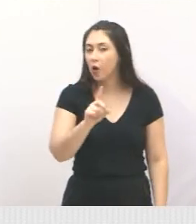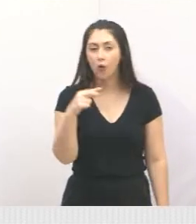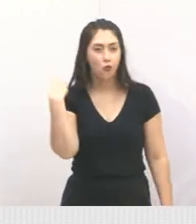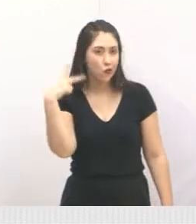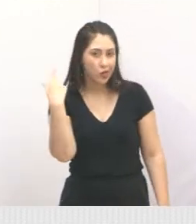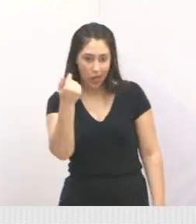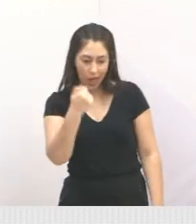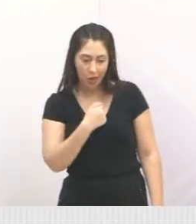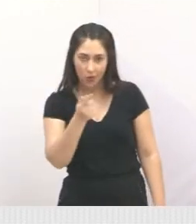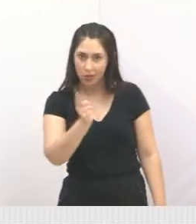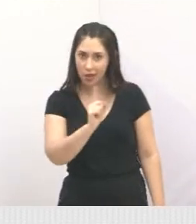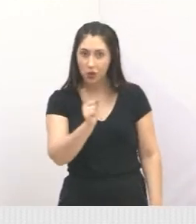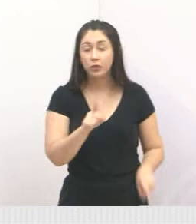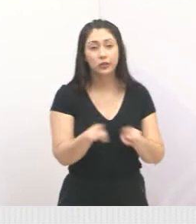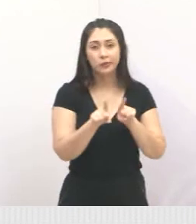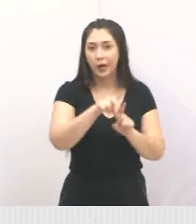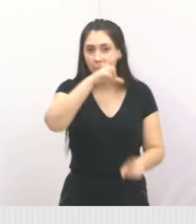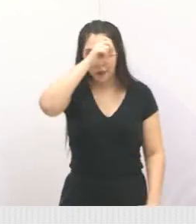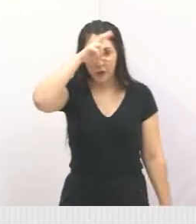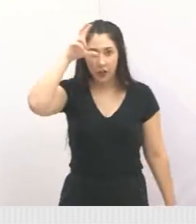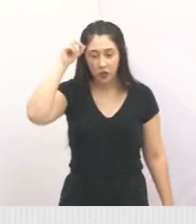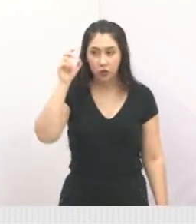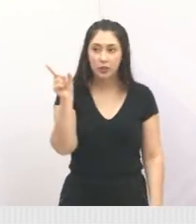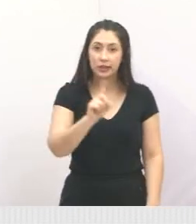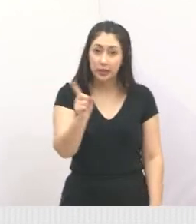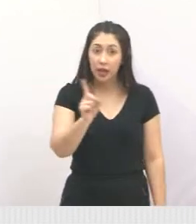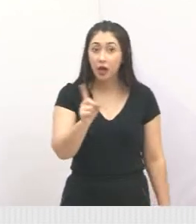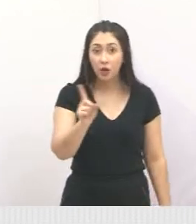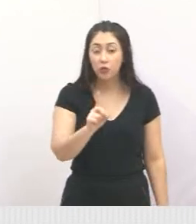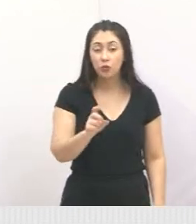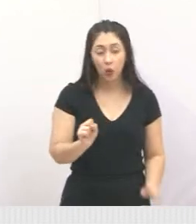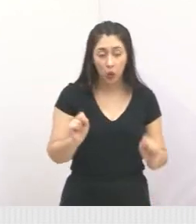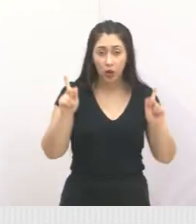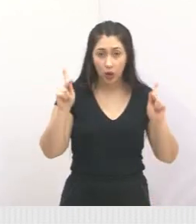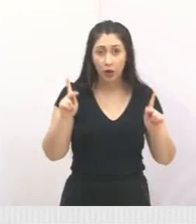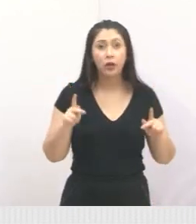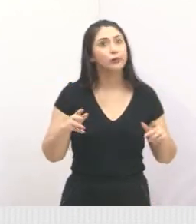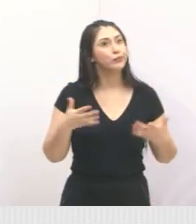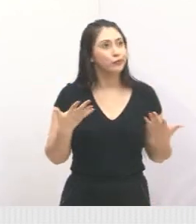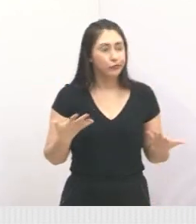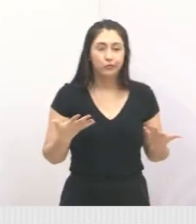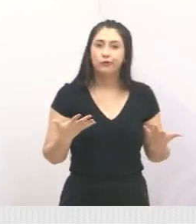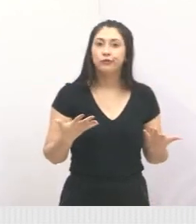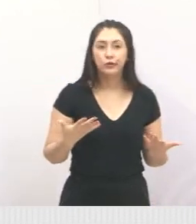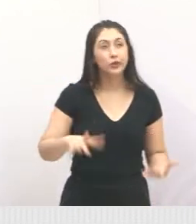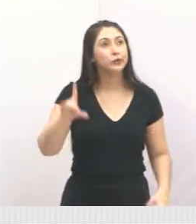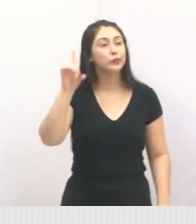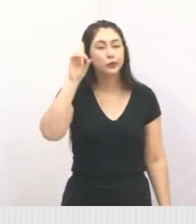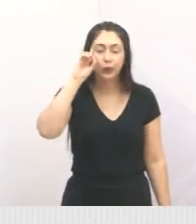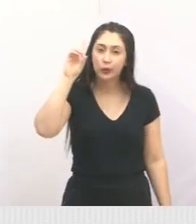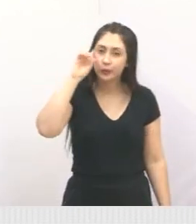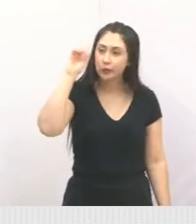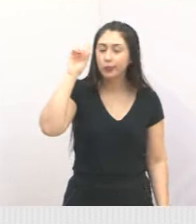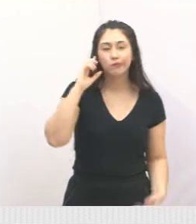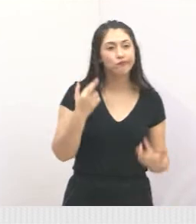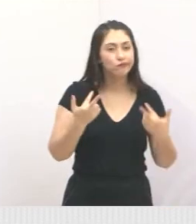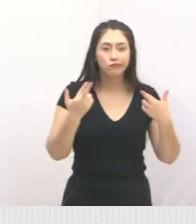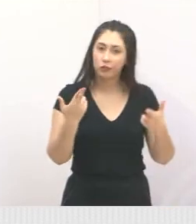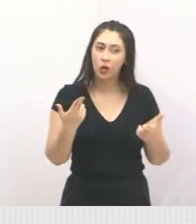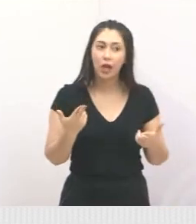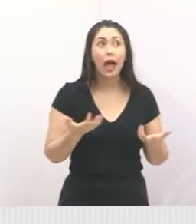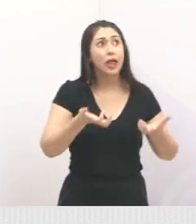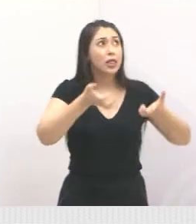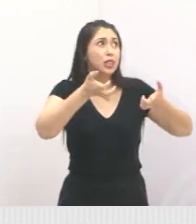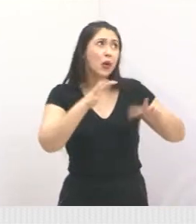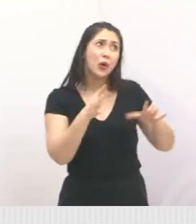vereadora Sônia e não também a prefeitura. Tá bom, gente? Olha, eu vou te falar, viu? É todo dia isso. Não